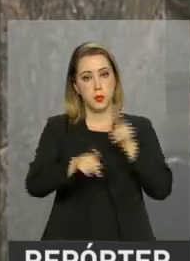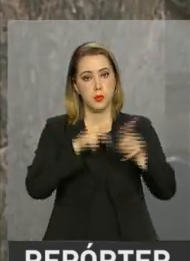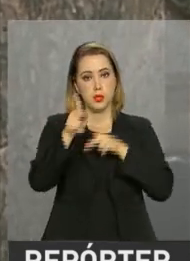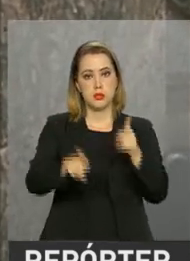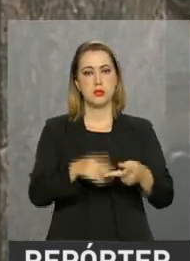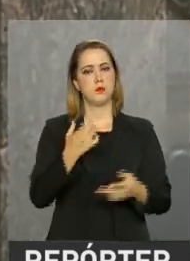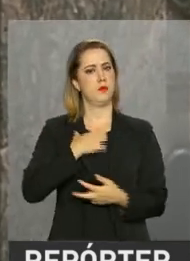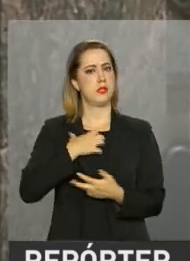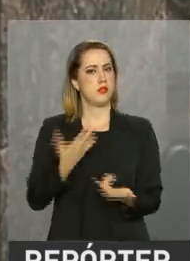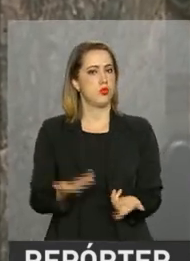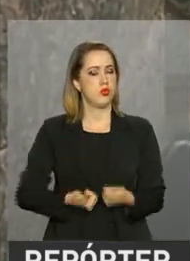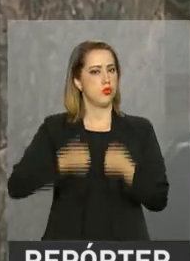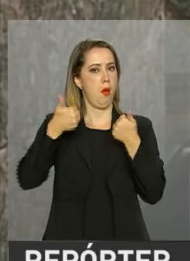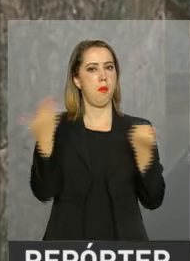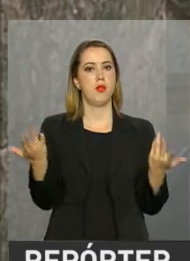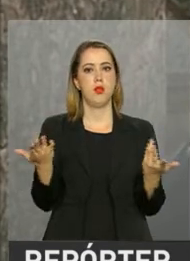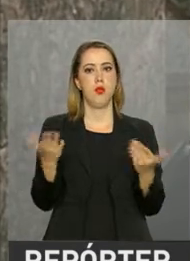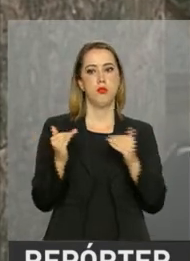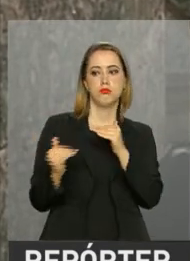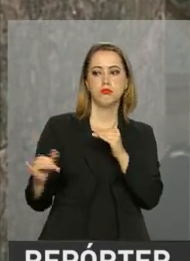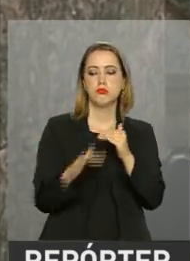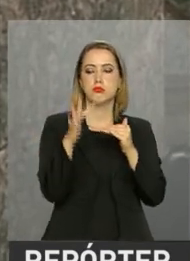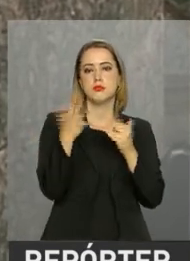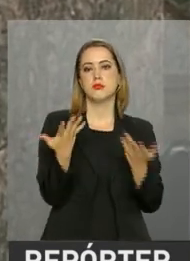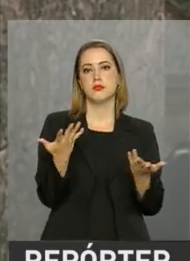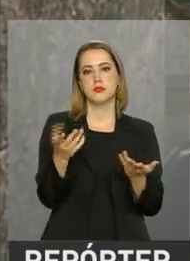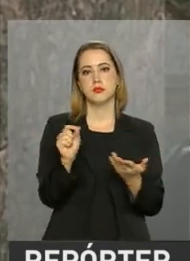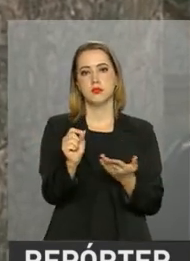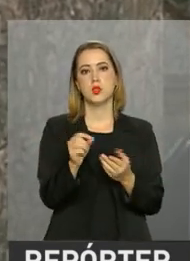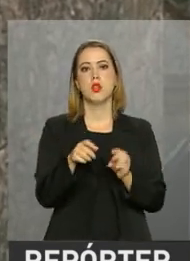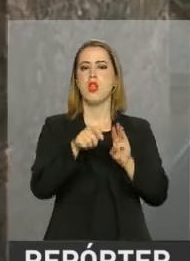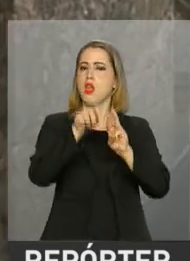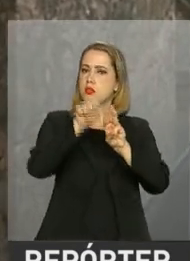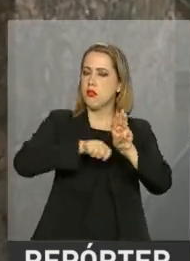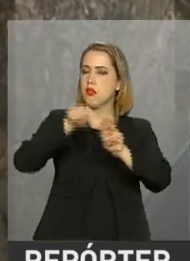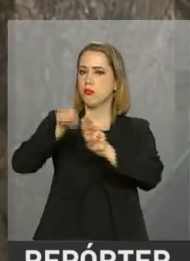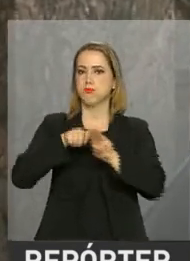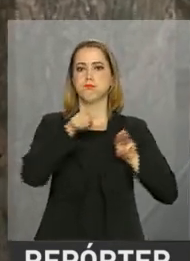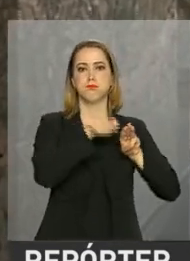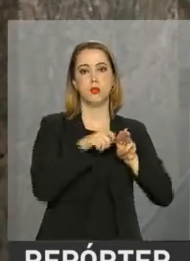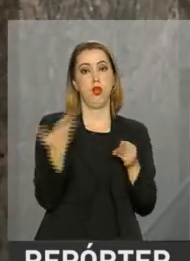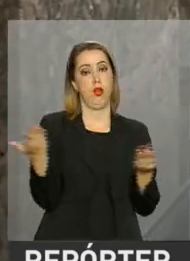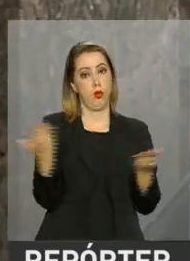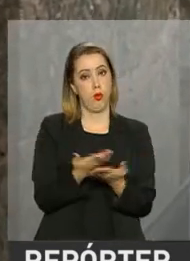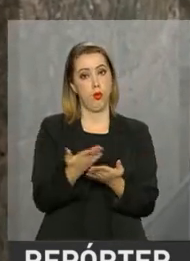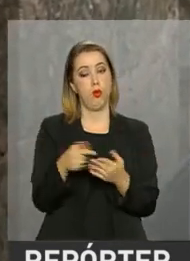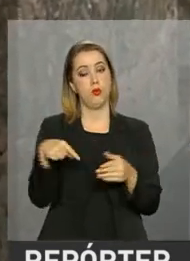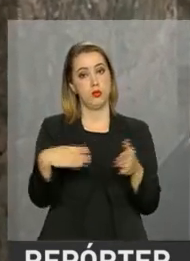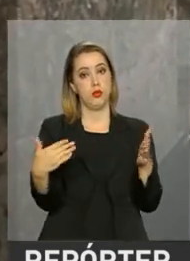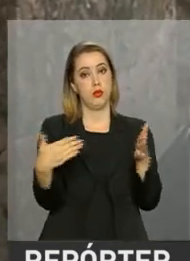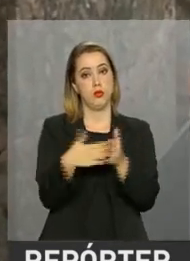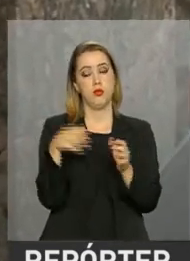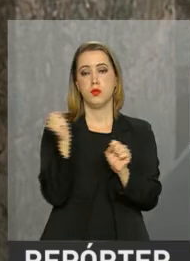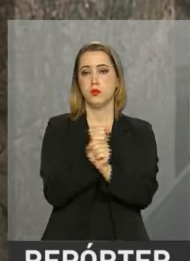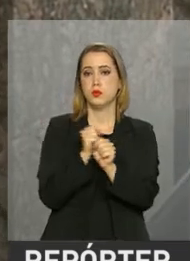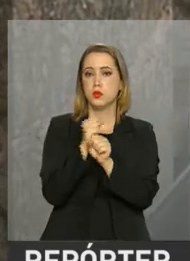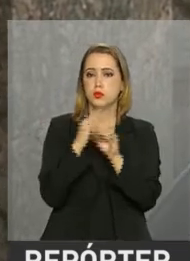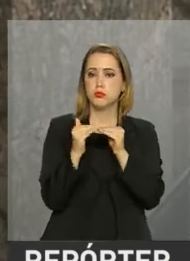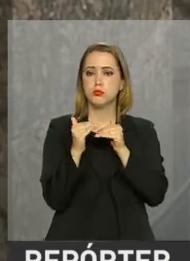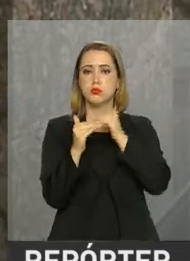a melhora da margem isto é a melhora trimestre a trimestre chegando ao final do ano e já com um crescimento